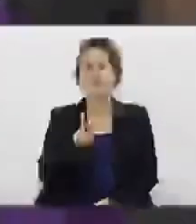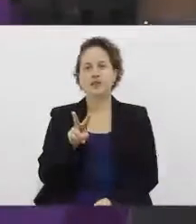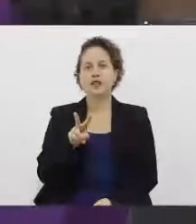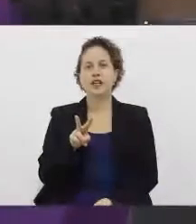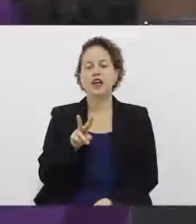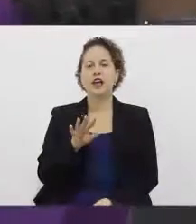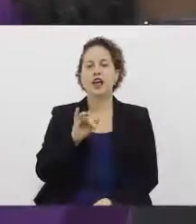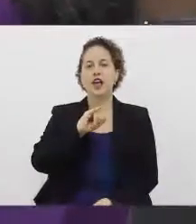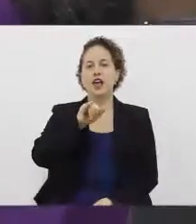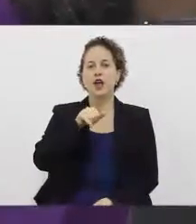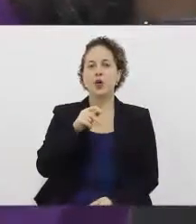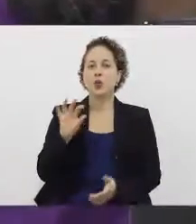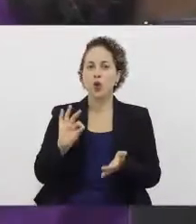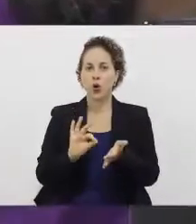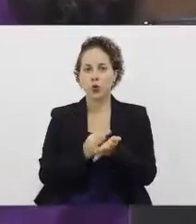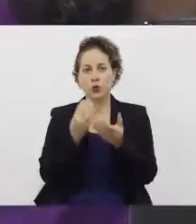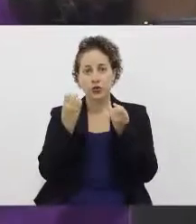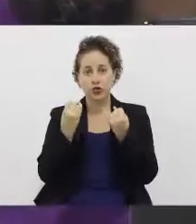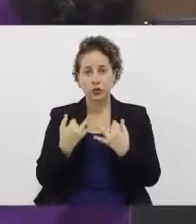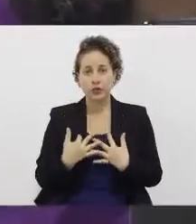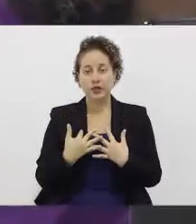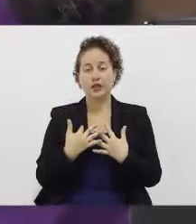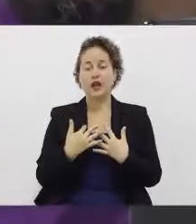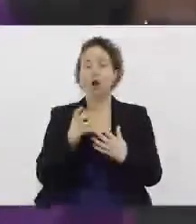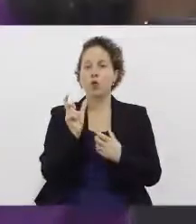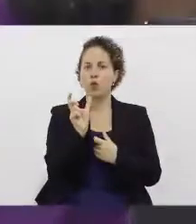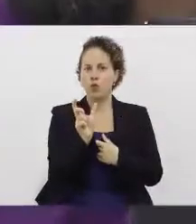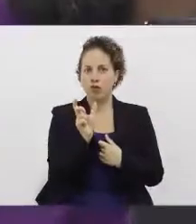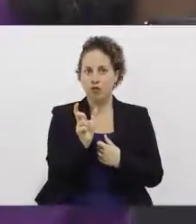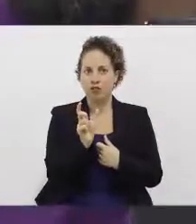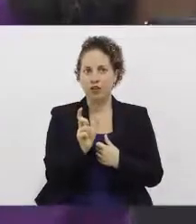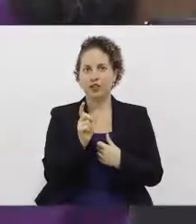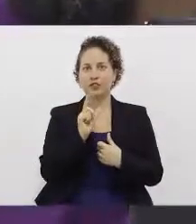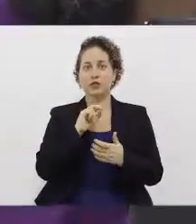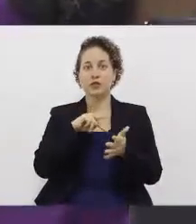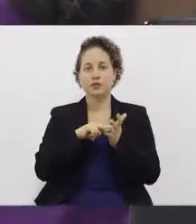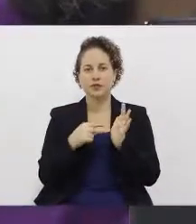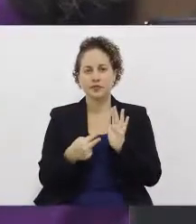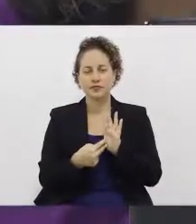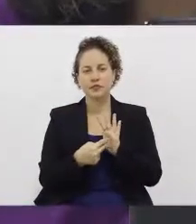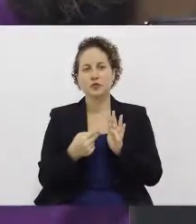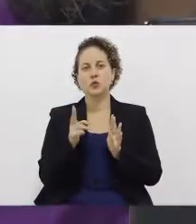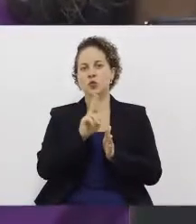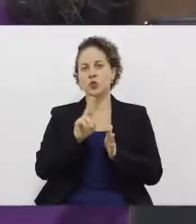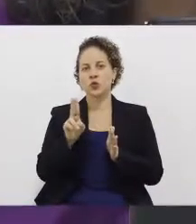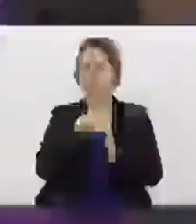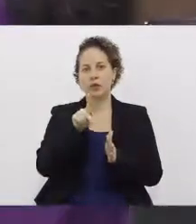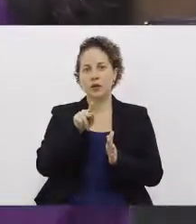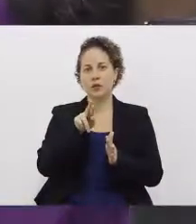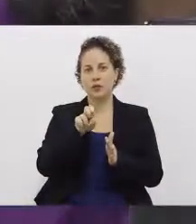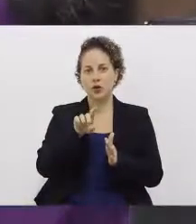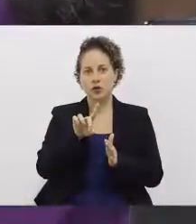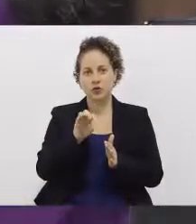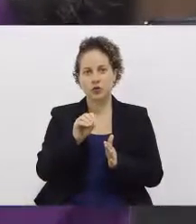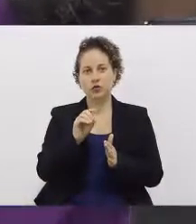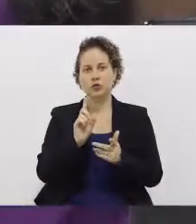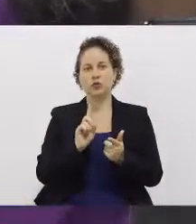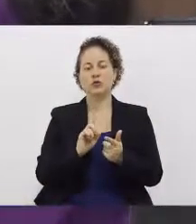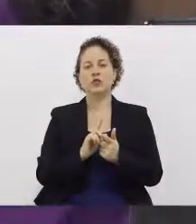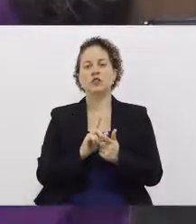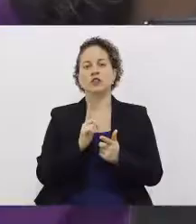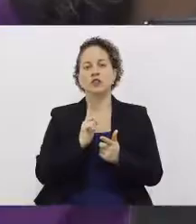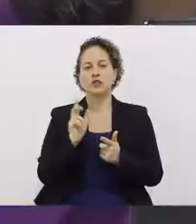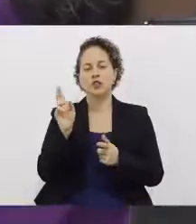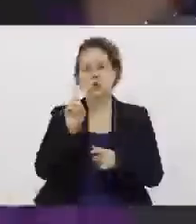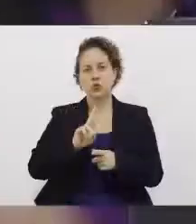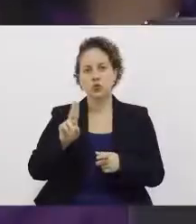Sanders falam que, com frequência, um cartão Kanban apresenta informações como o nome do produto, o número da peça e a quantidade que